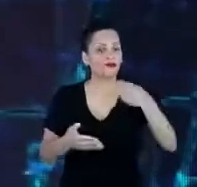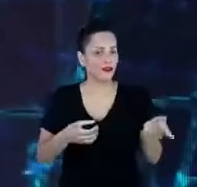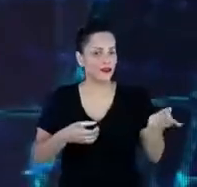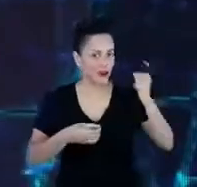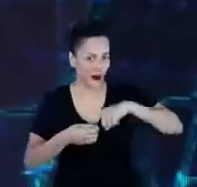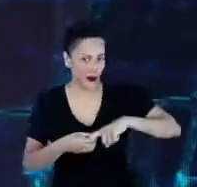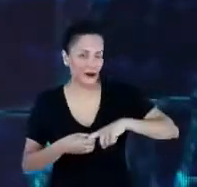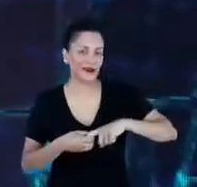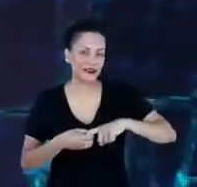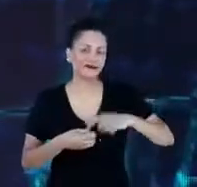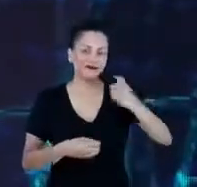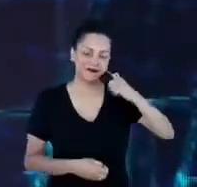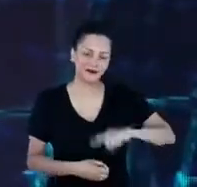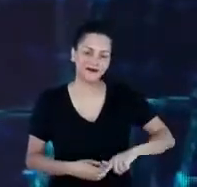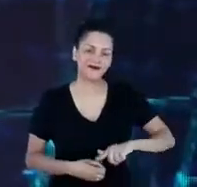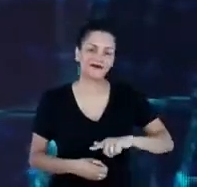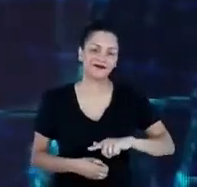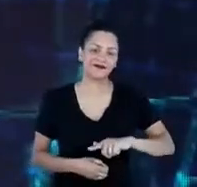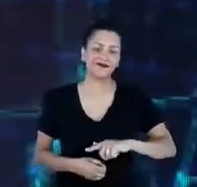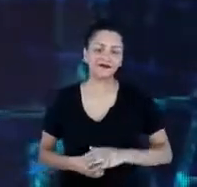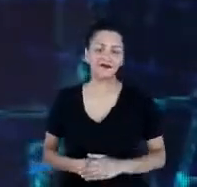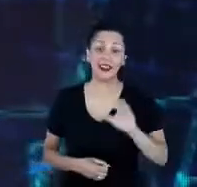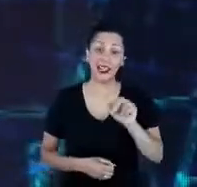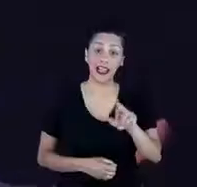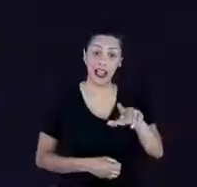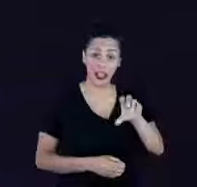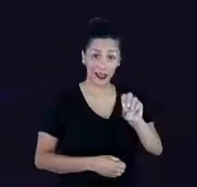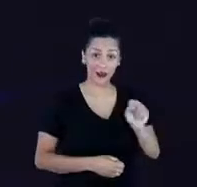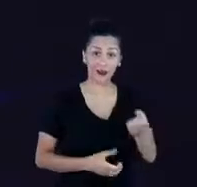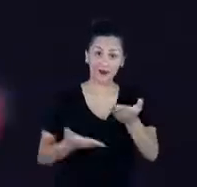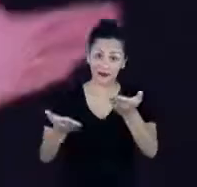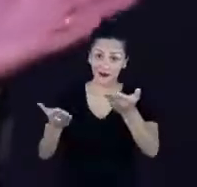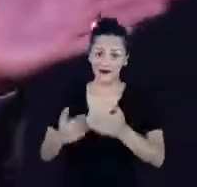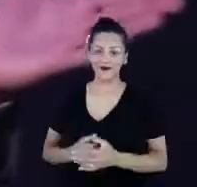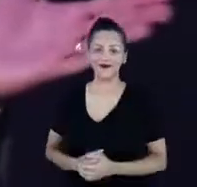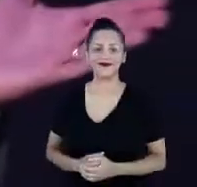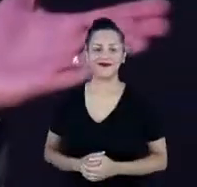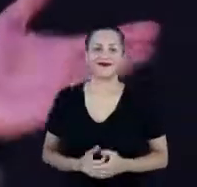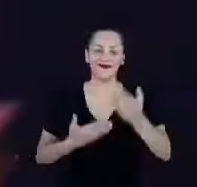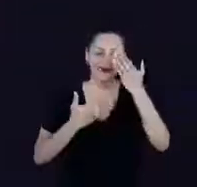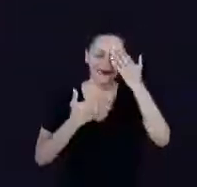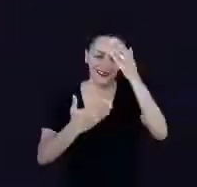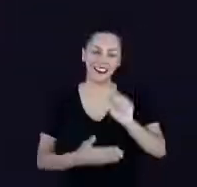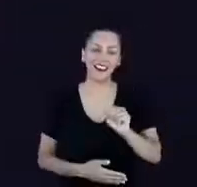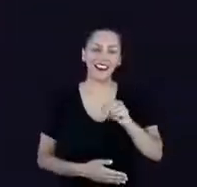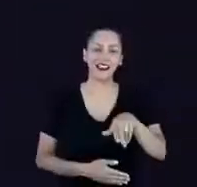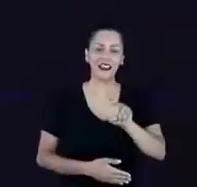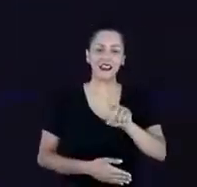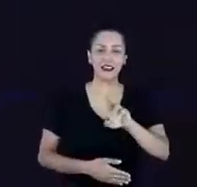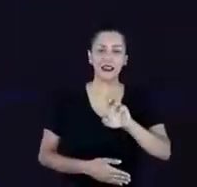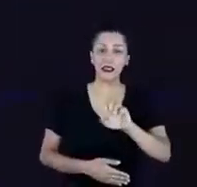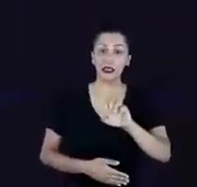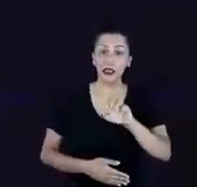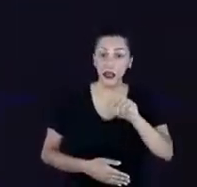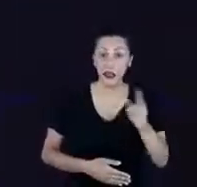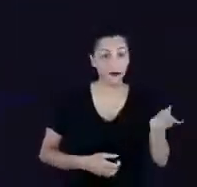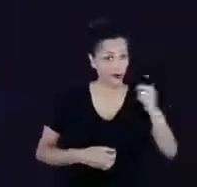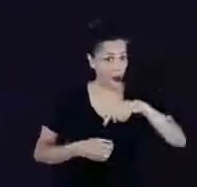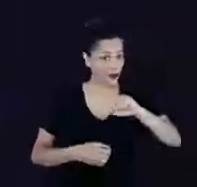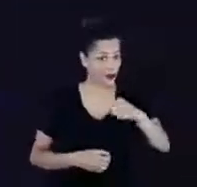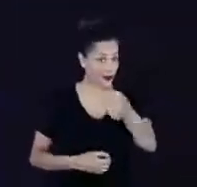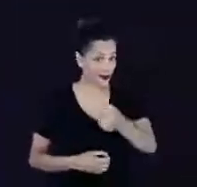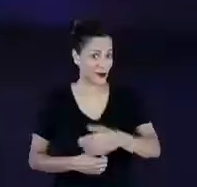novamente Carlos Agora é com você obrigado André e como até acabou de falar daqui a pouquinho vai estar de volta com a gente